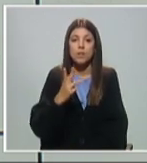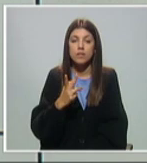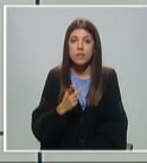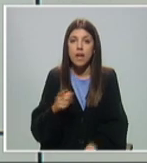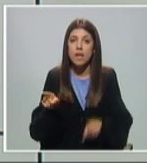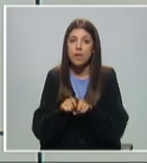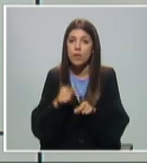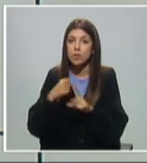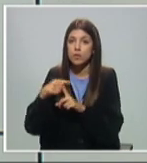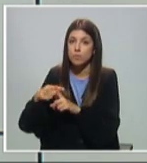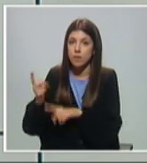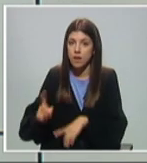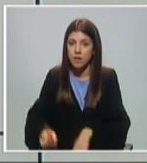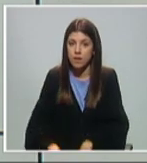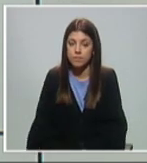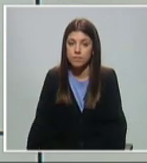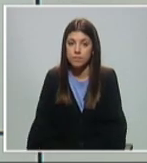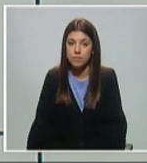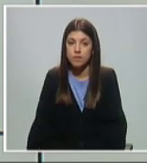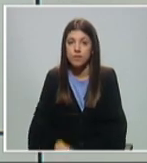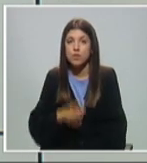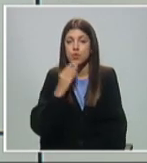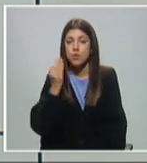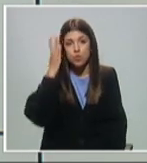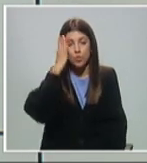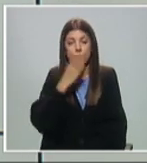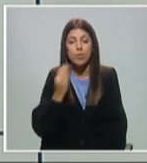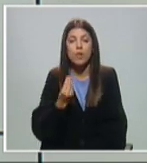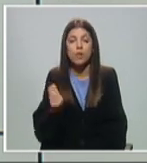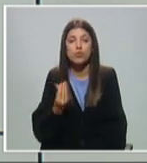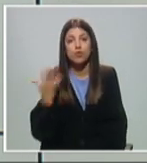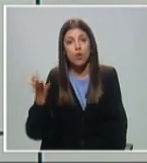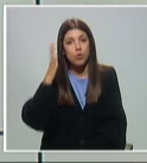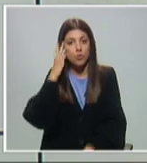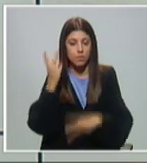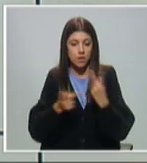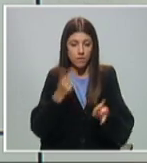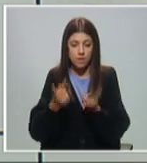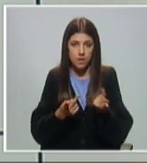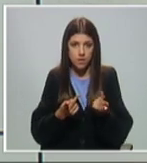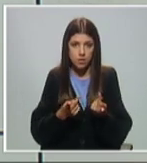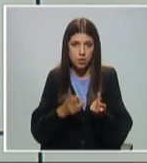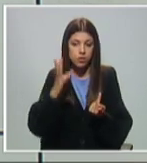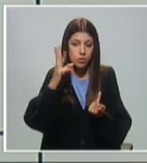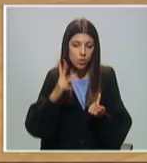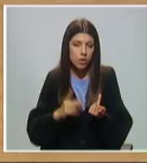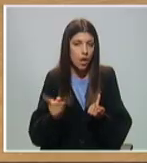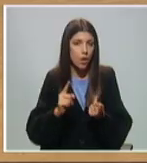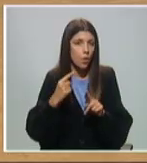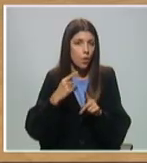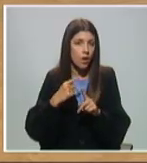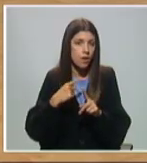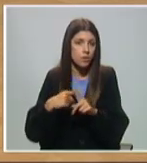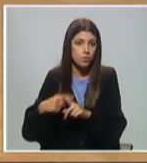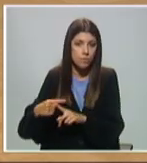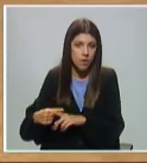somar. Nós estamos a contar o número de alunos ou o número de avaliações e não a somá-las. Dá valores